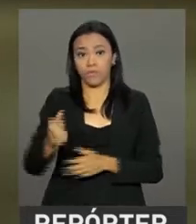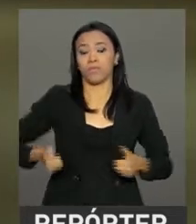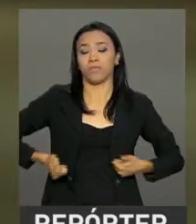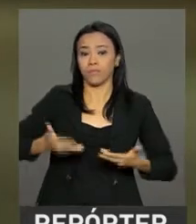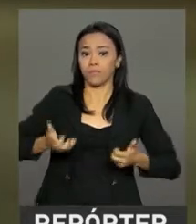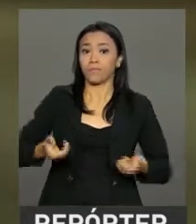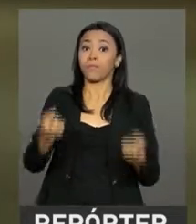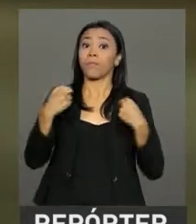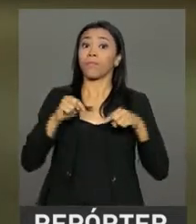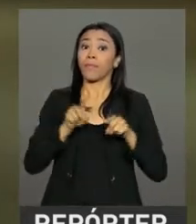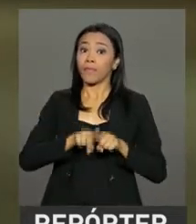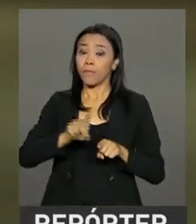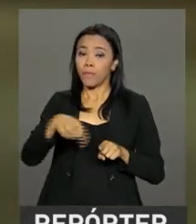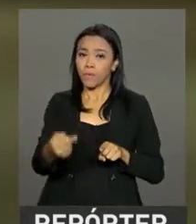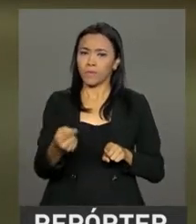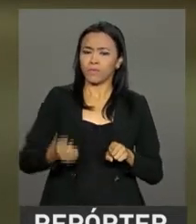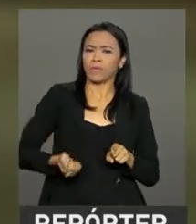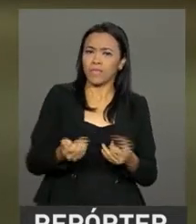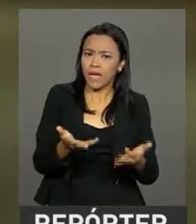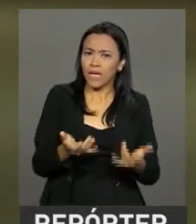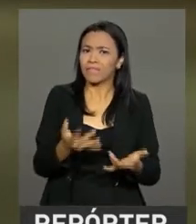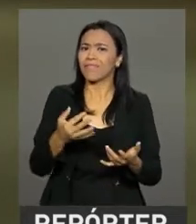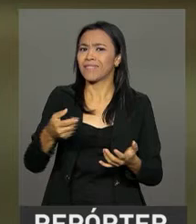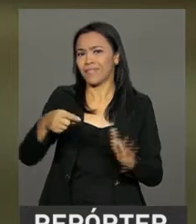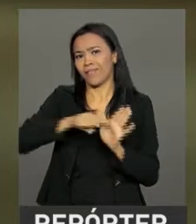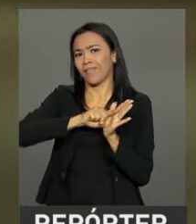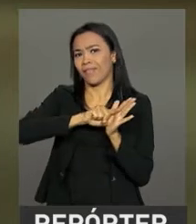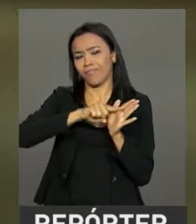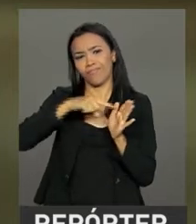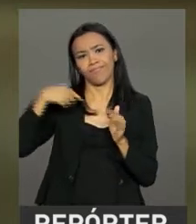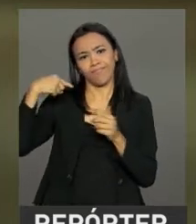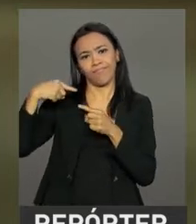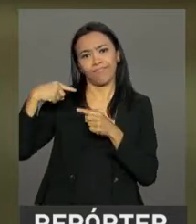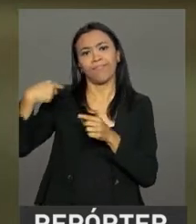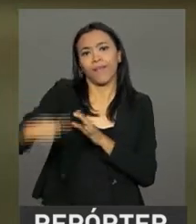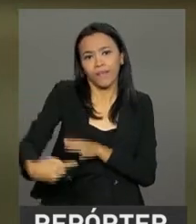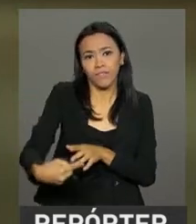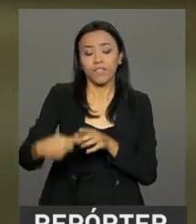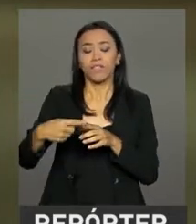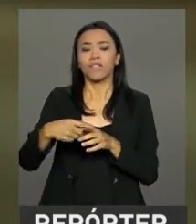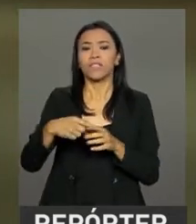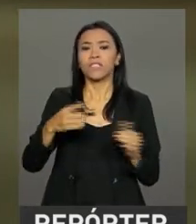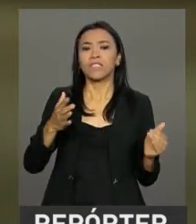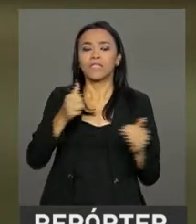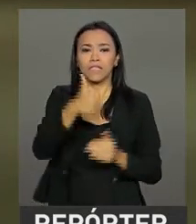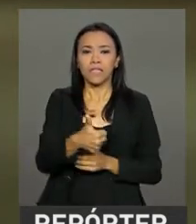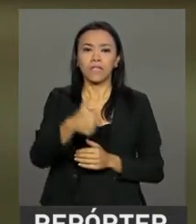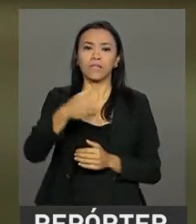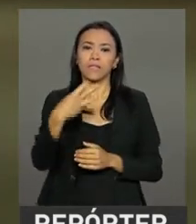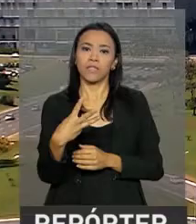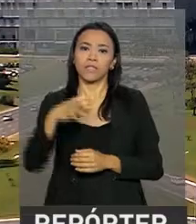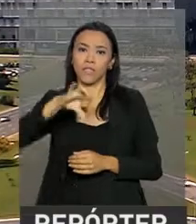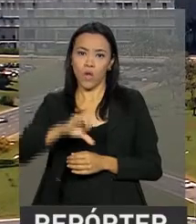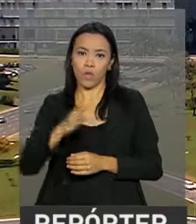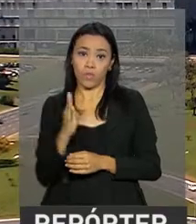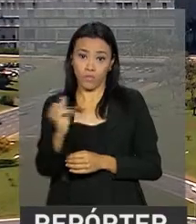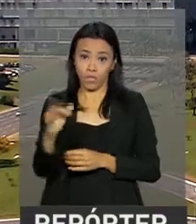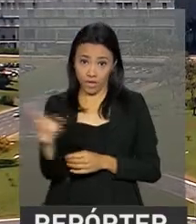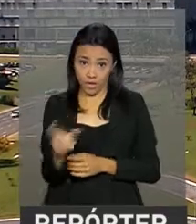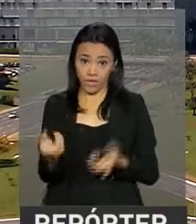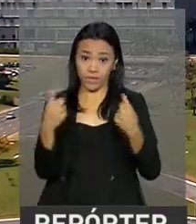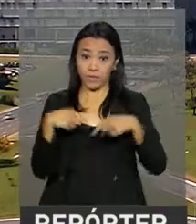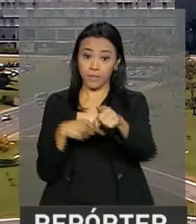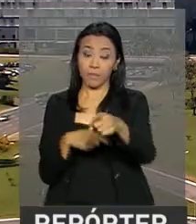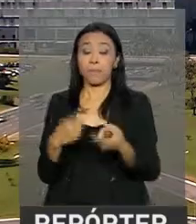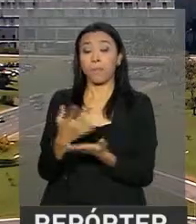e os gastos vai ser negativo e vai chegar a 139 bilhões de reais já o saldo